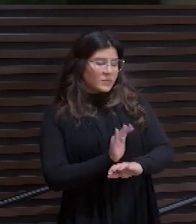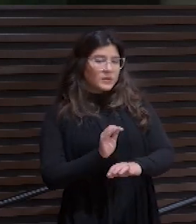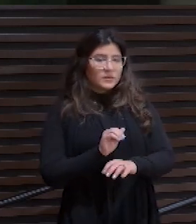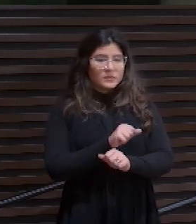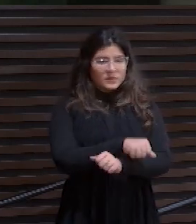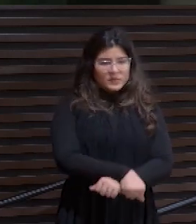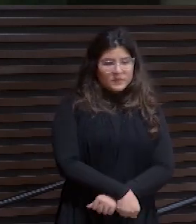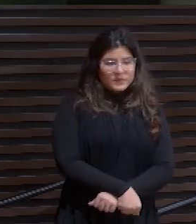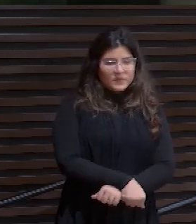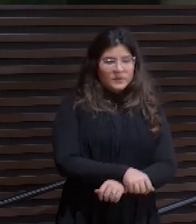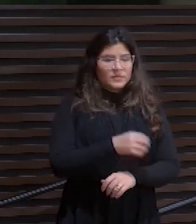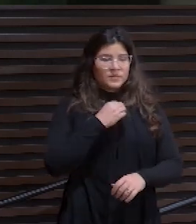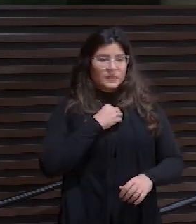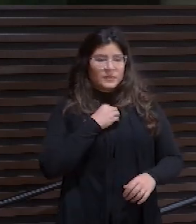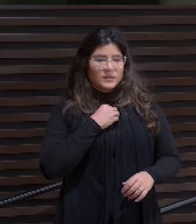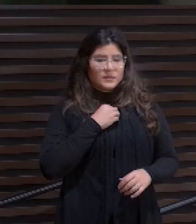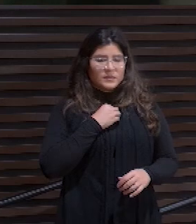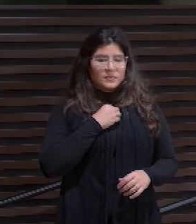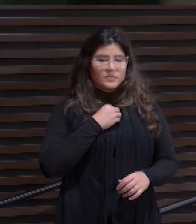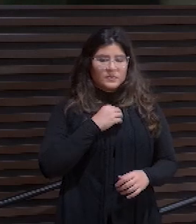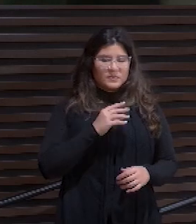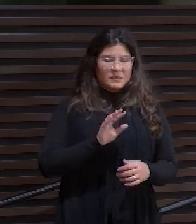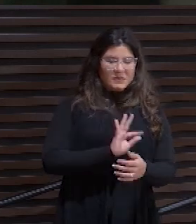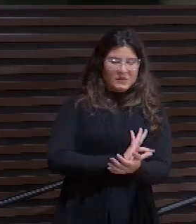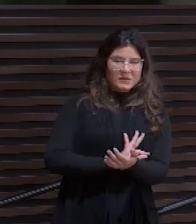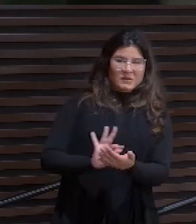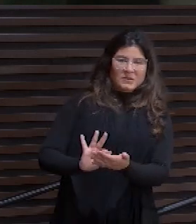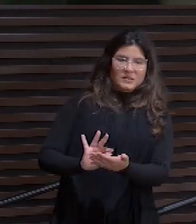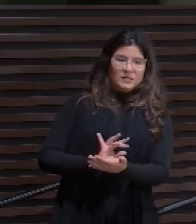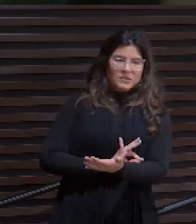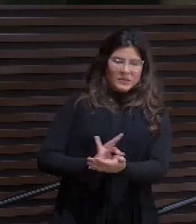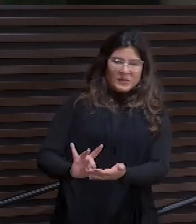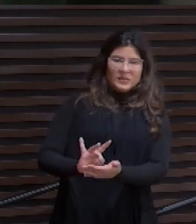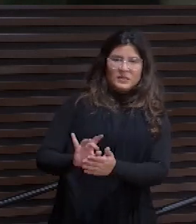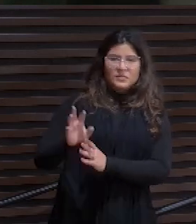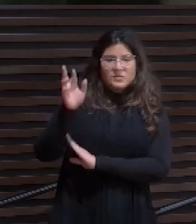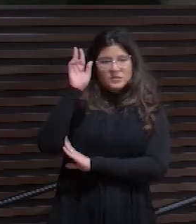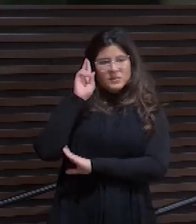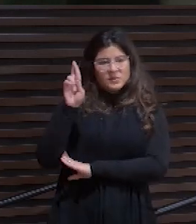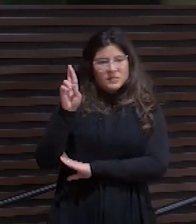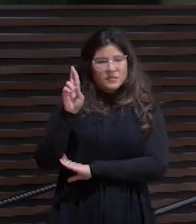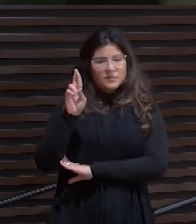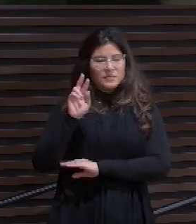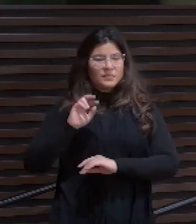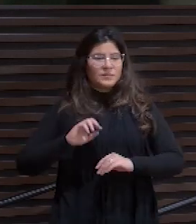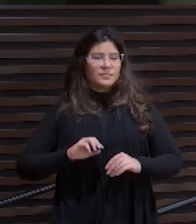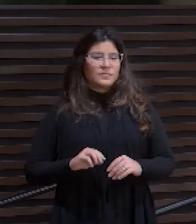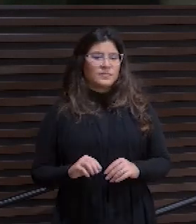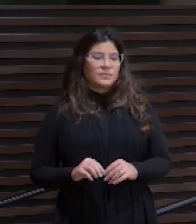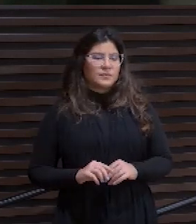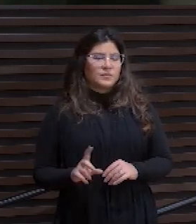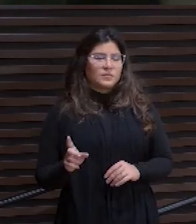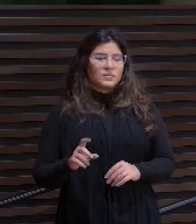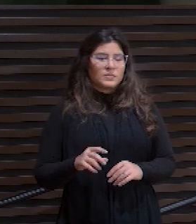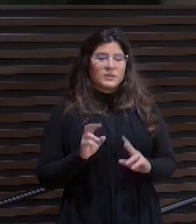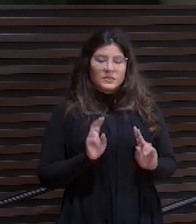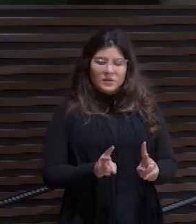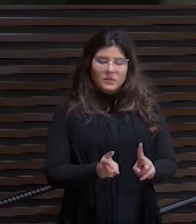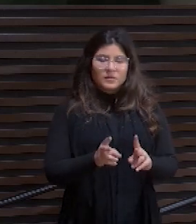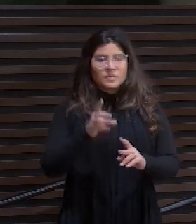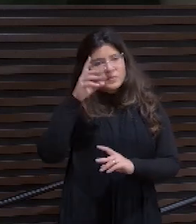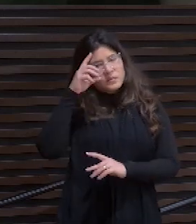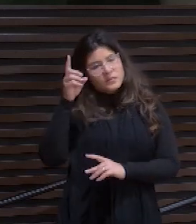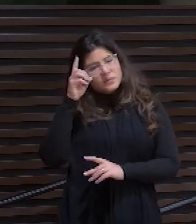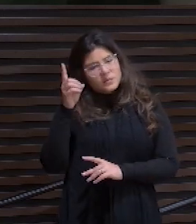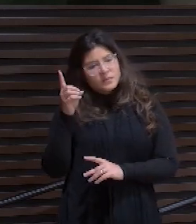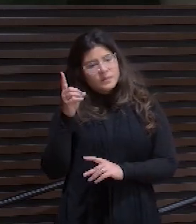pecado. Ele odeia o Senhor, é inimigo de Deus. Então é por isso, meus irmãos, que todos os dias nós temos que colocar nossa boca no pó